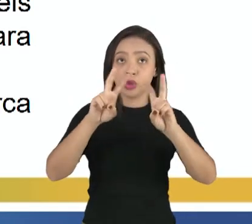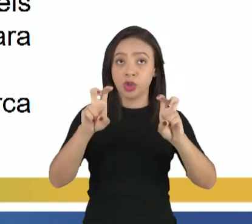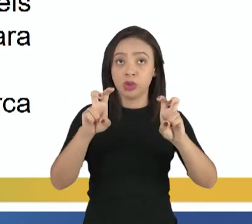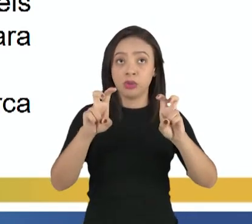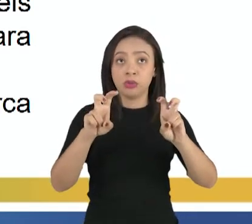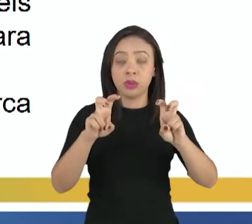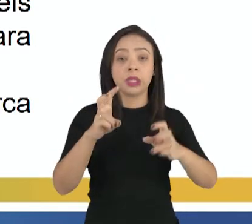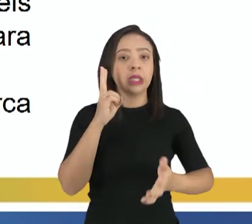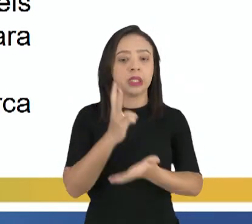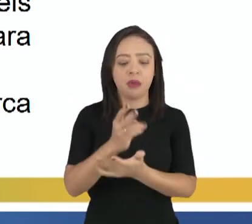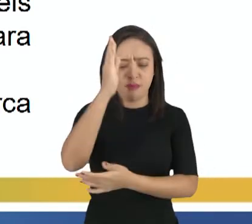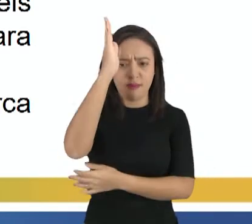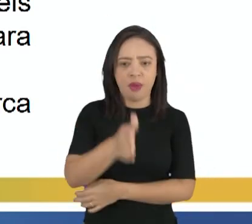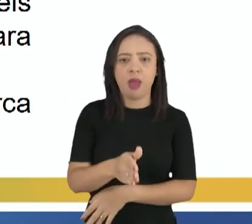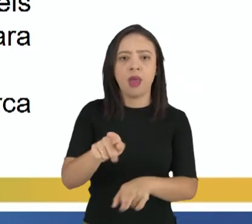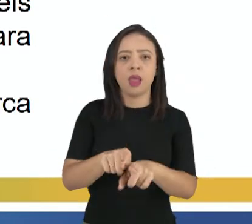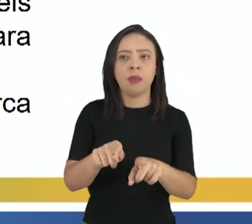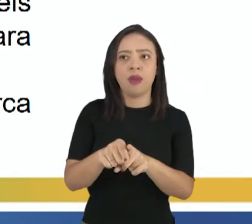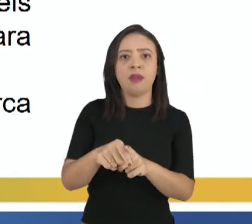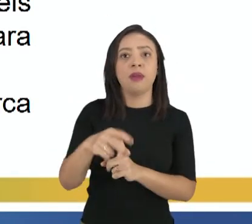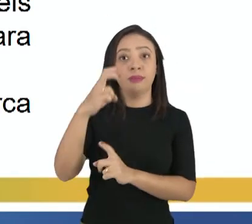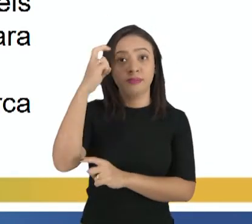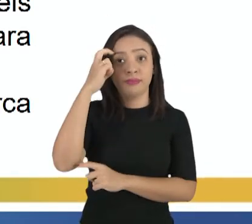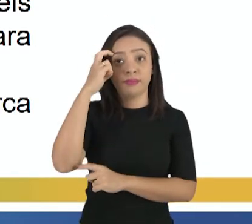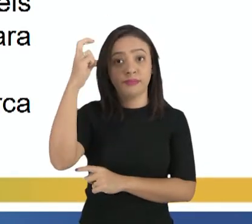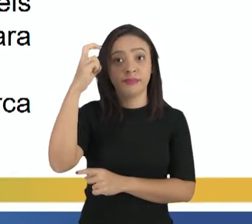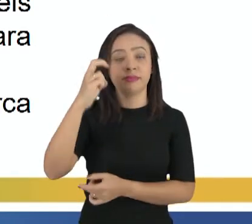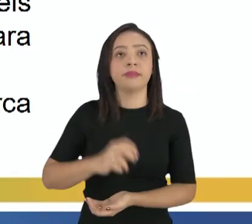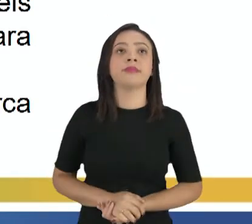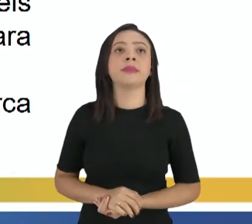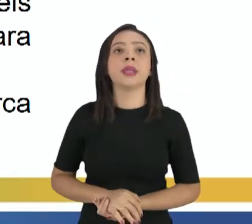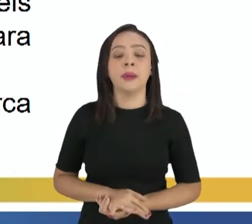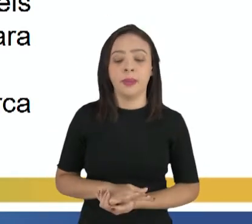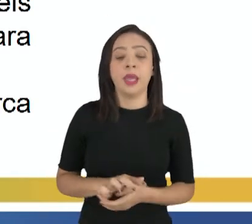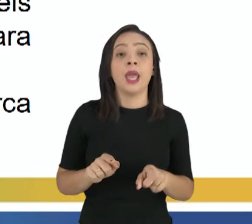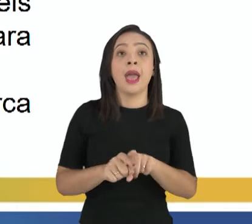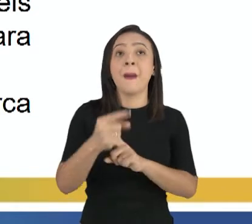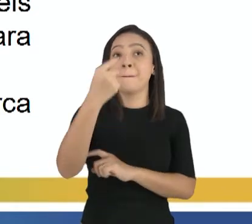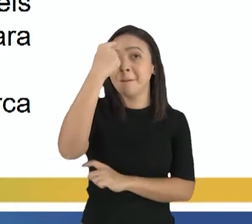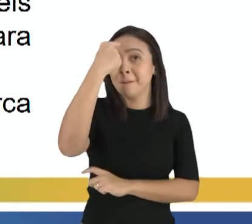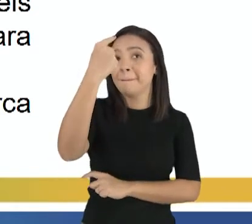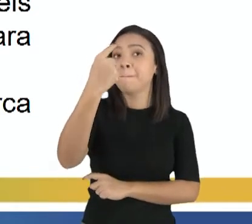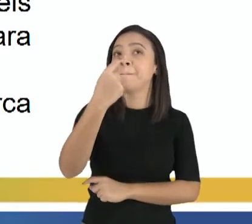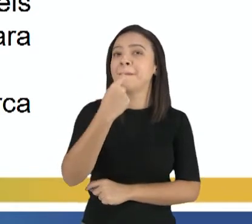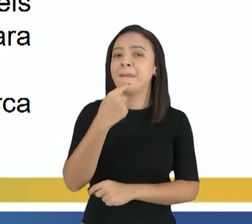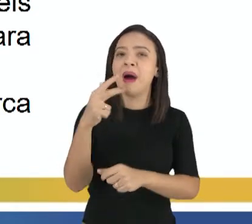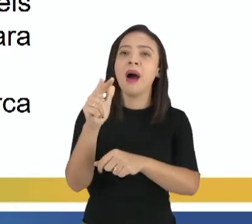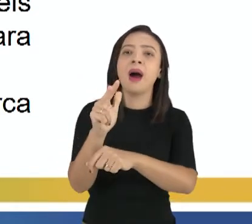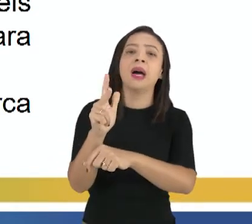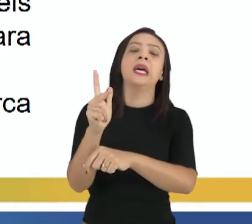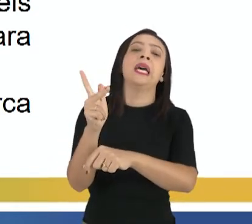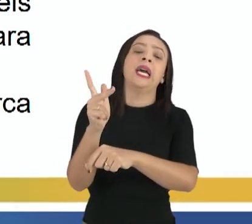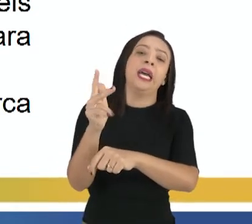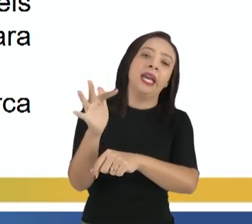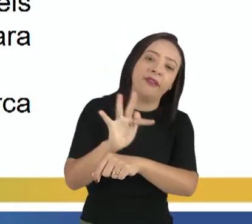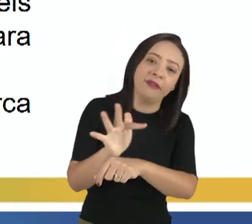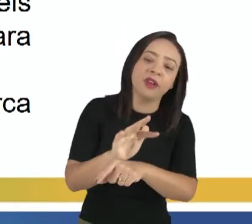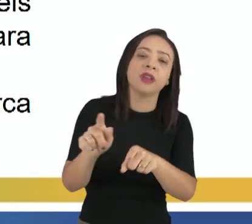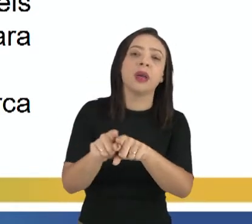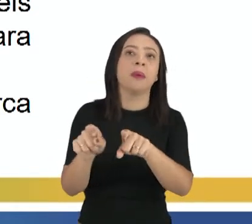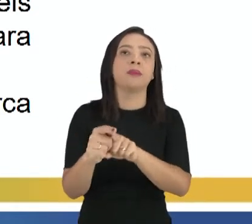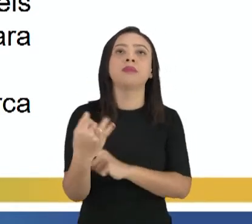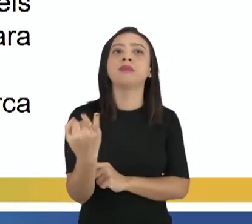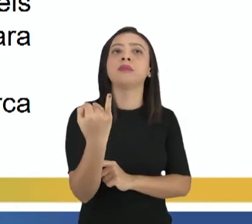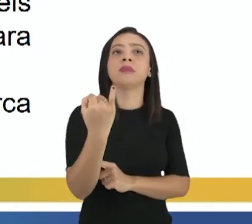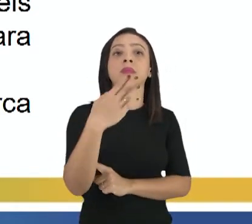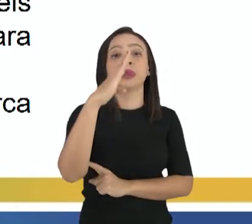deve ser objetivo e inteligente. Imagem. Imagens e vídeos são essenciais, né? Principalmente